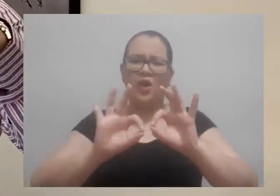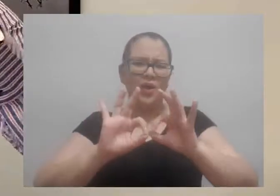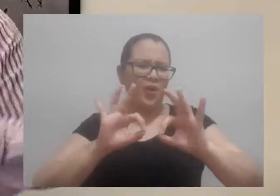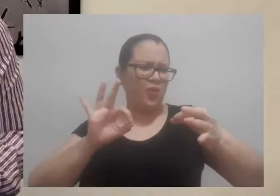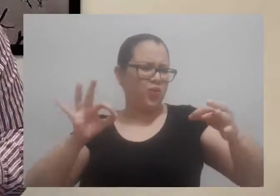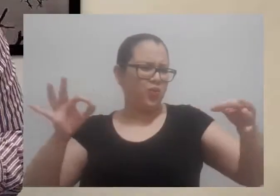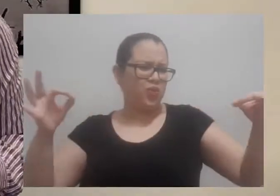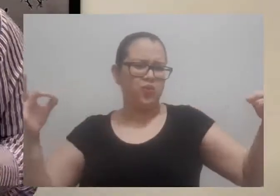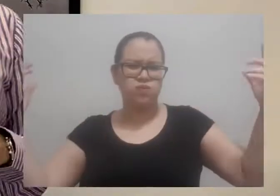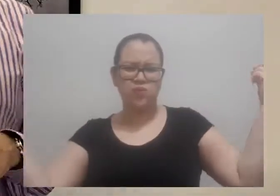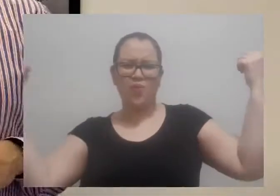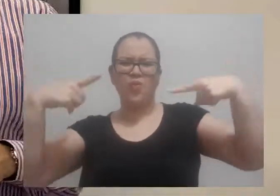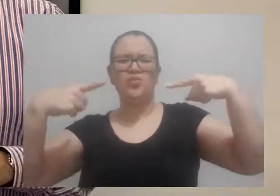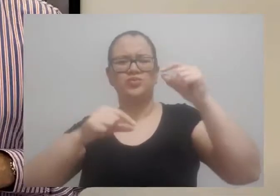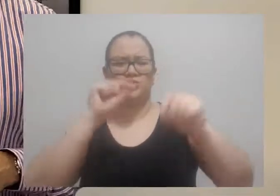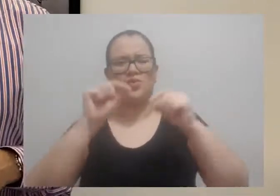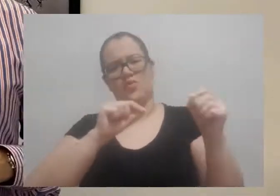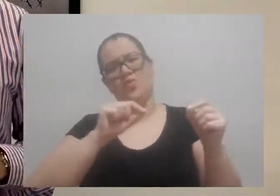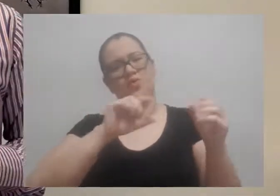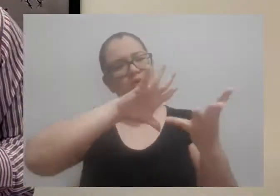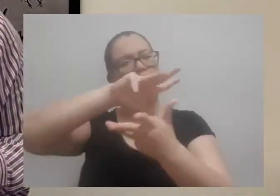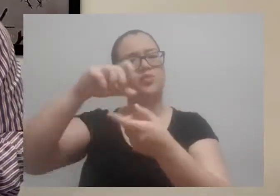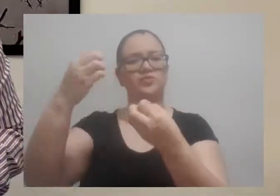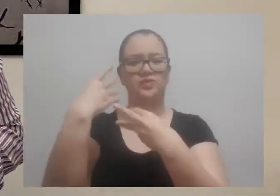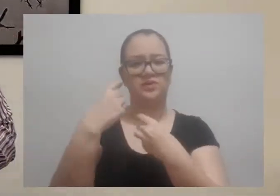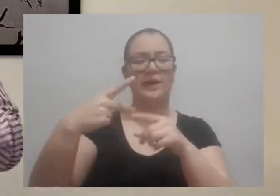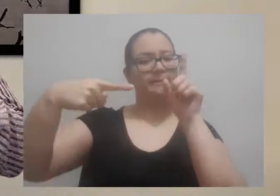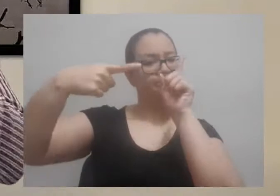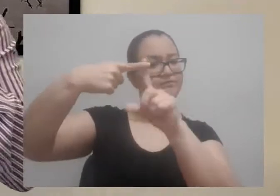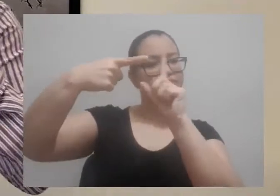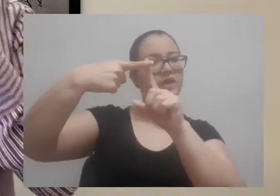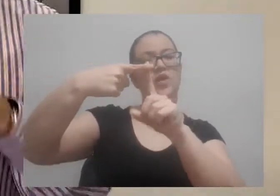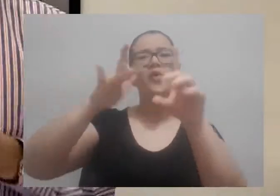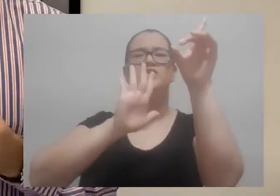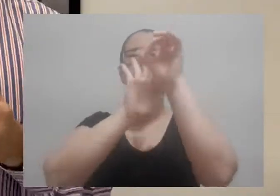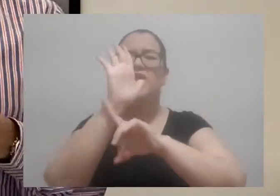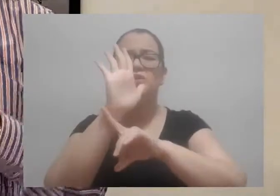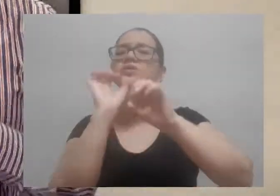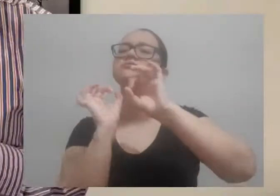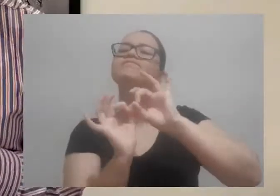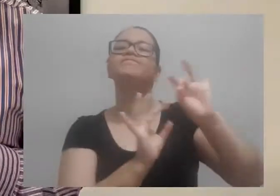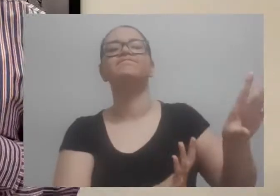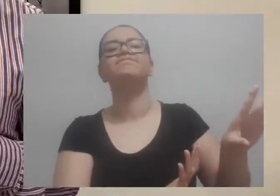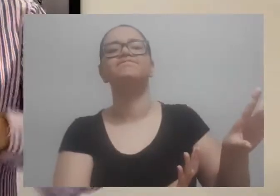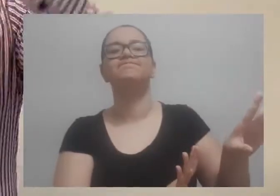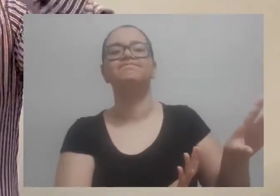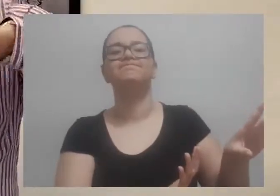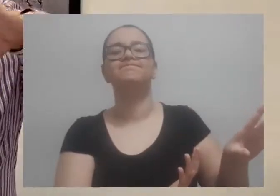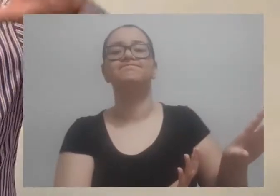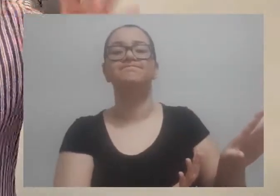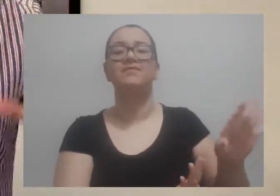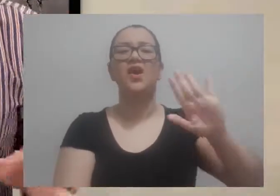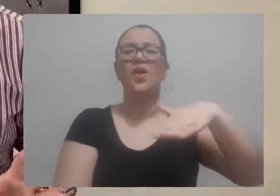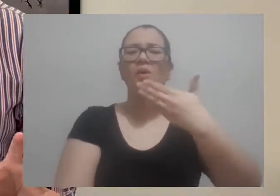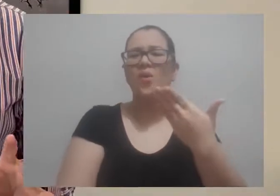Uma, abrir mão dos nossos direitos. Abrir mão dos nossos direitos quando somos provocados, seja por